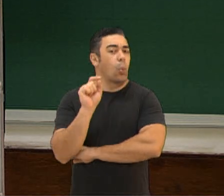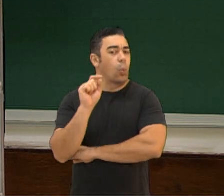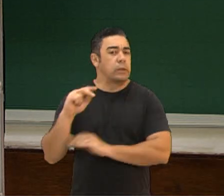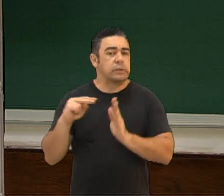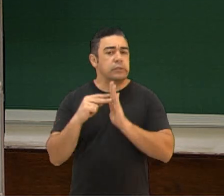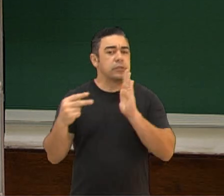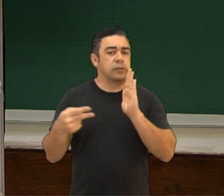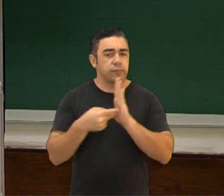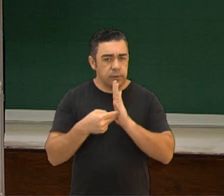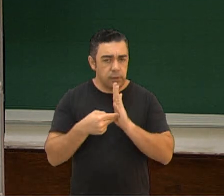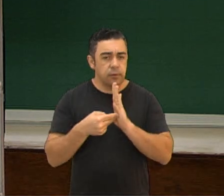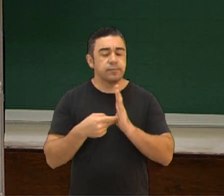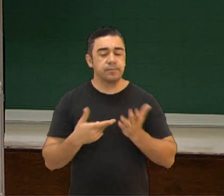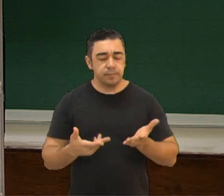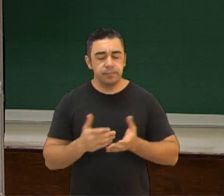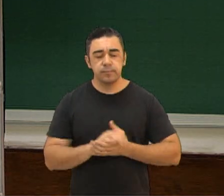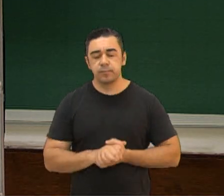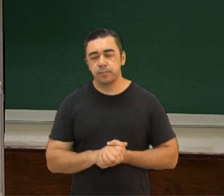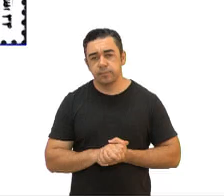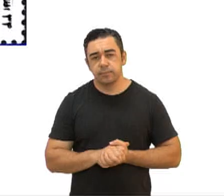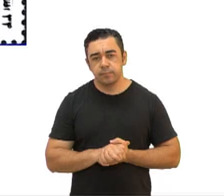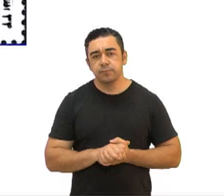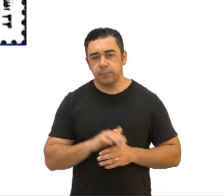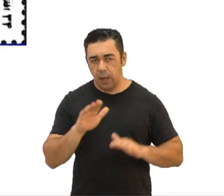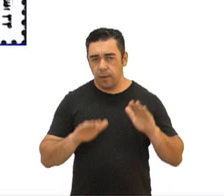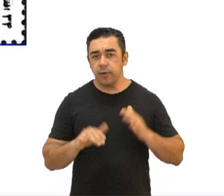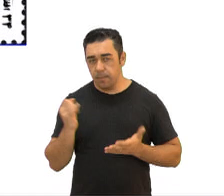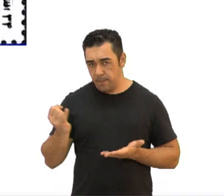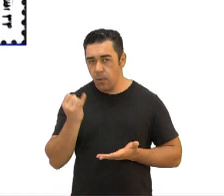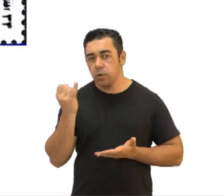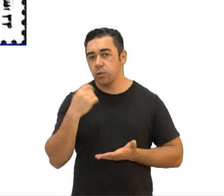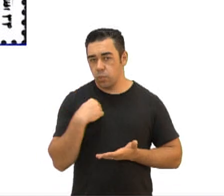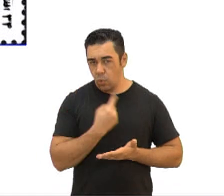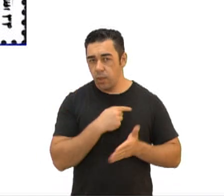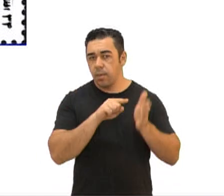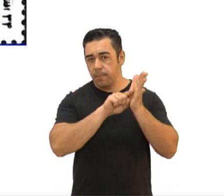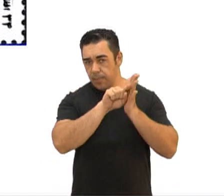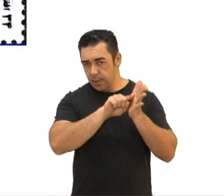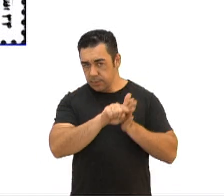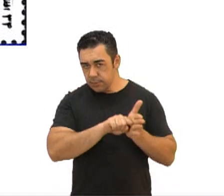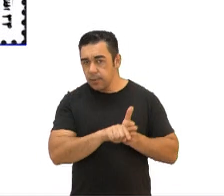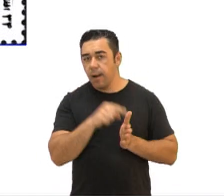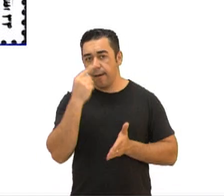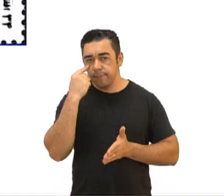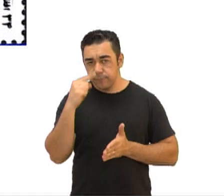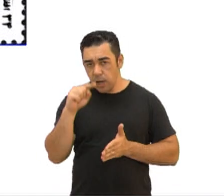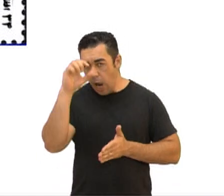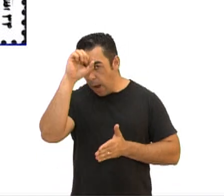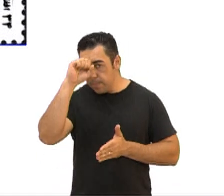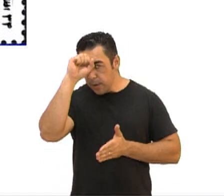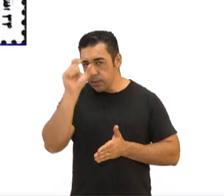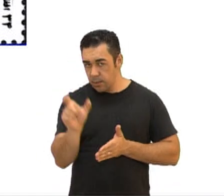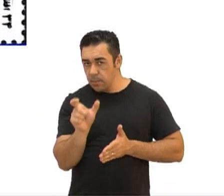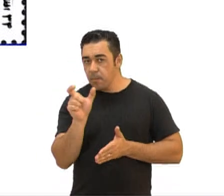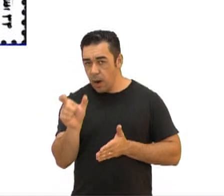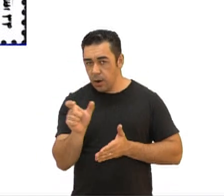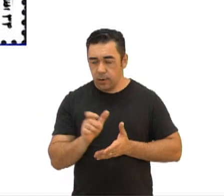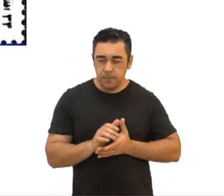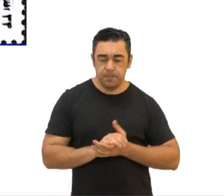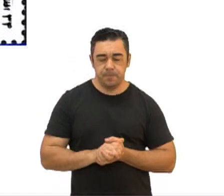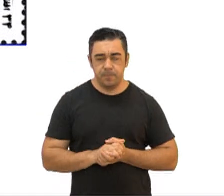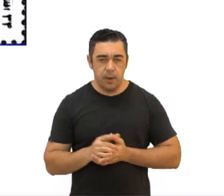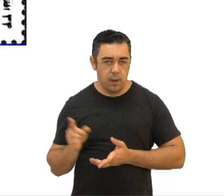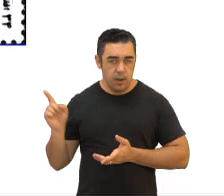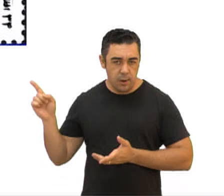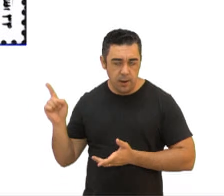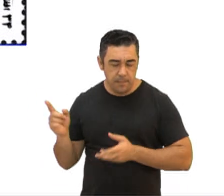que significa, do que se trata? Então, às vezes é importante a gente dar uma pesquisadinha para aprender um pouquinho mais, né? Então,